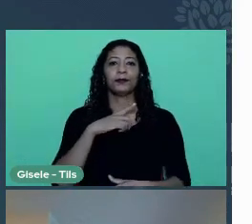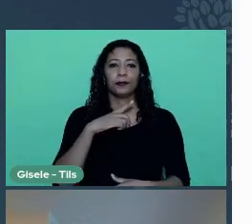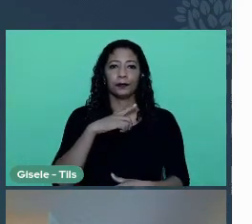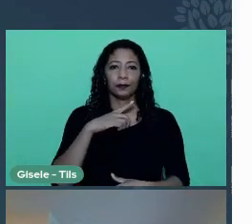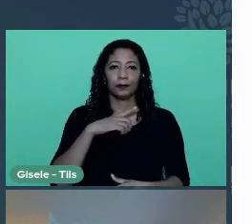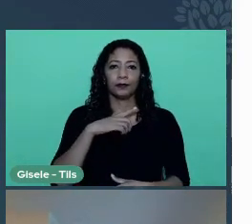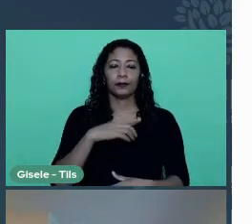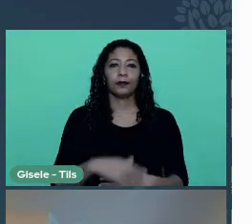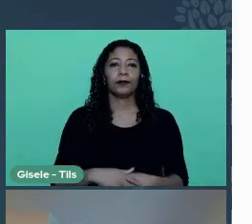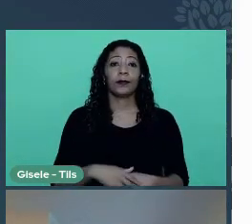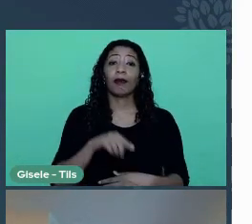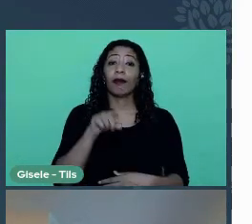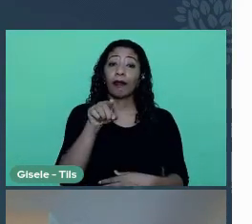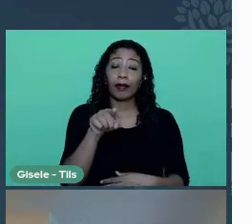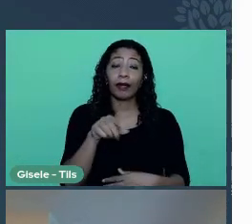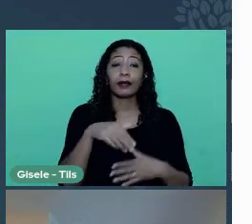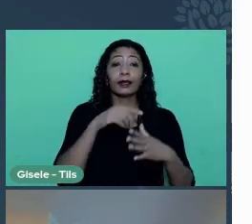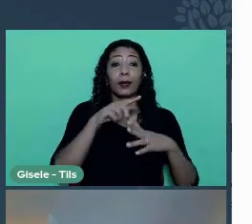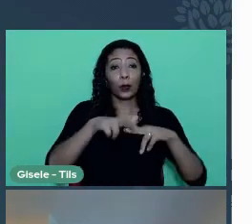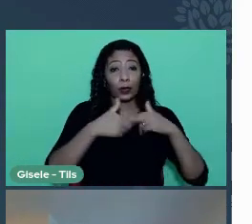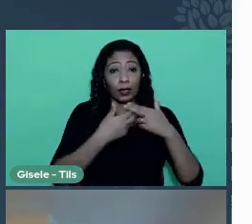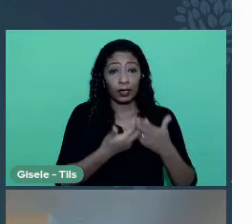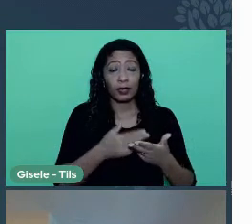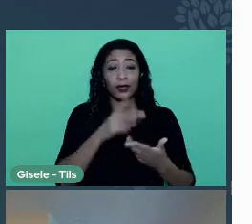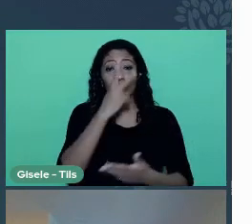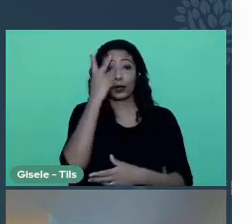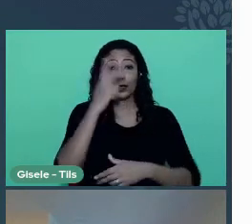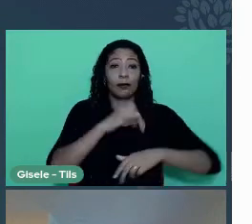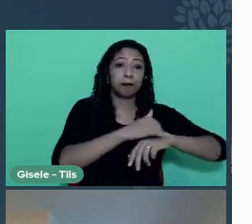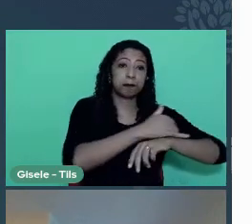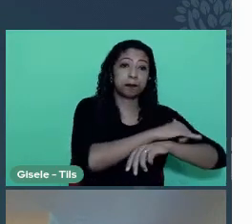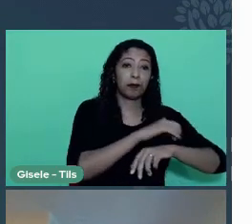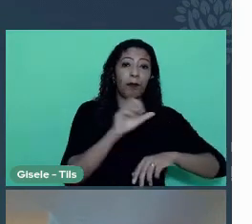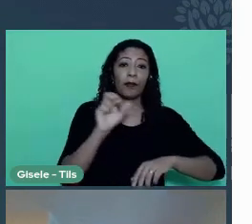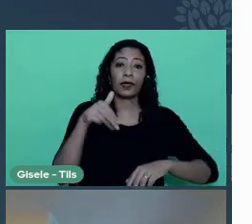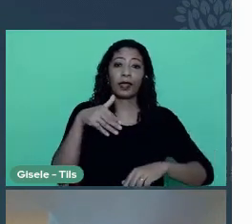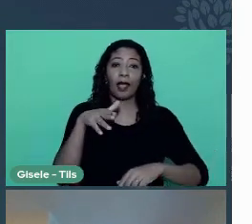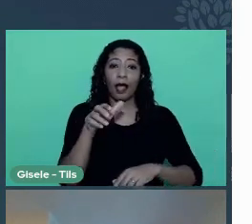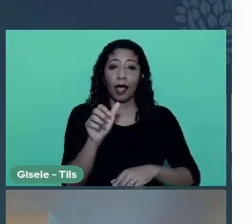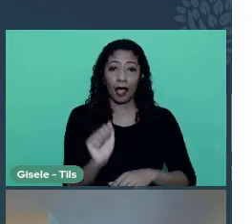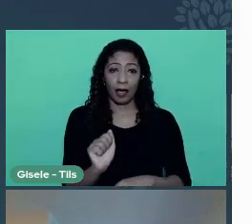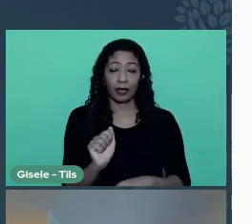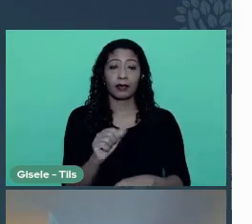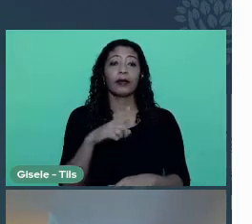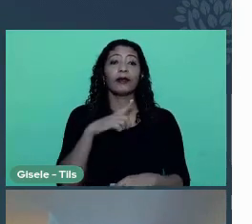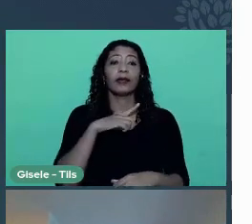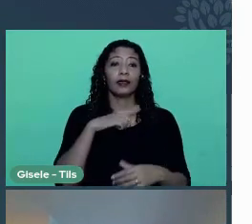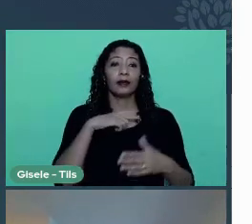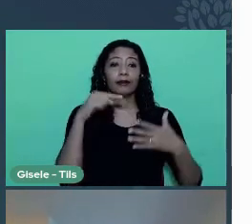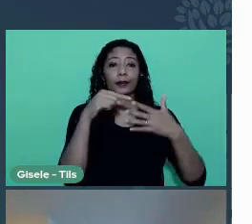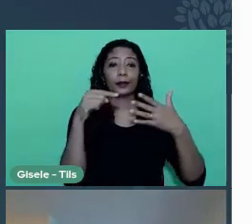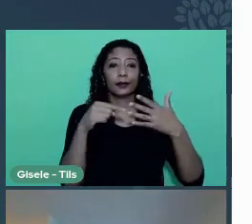asma e obesidade acaba tendo mais chance de ter uma ou mais desses fatores.